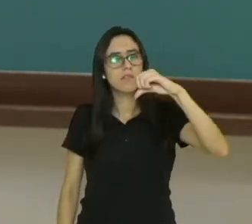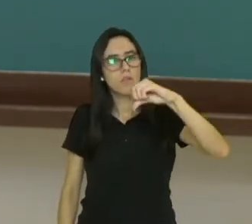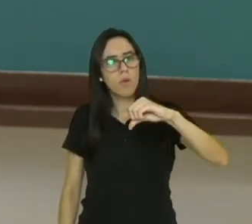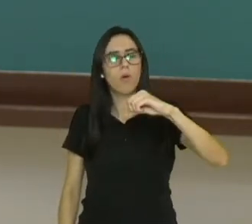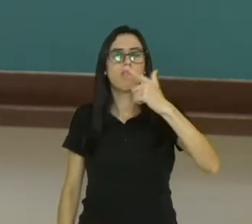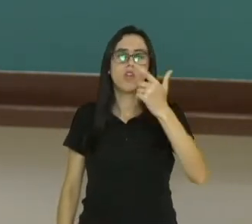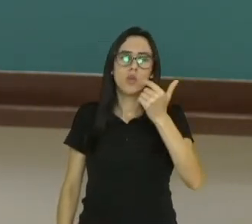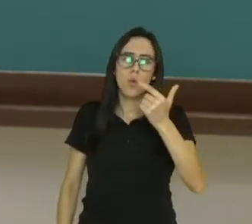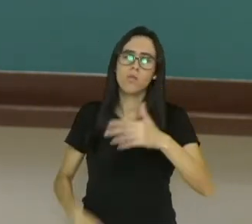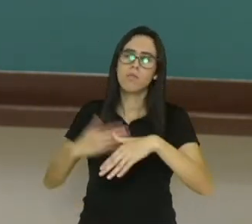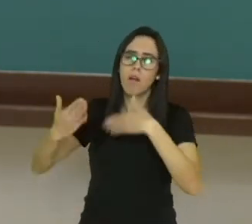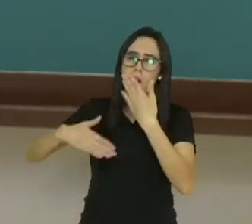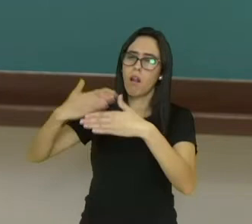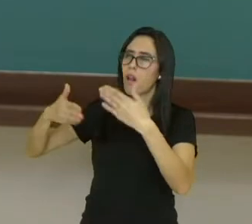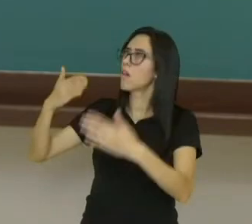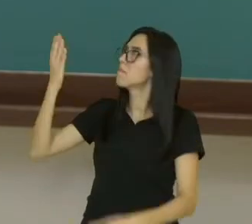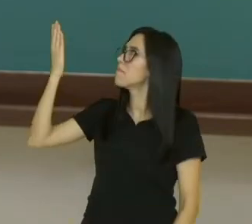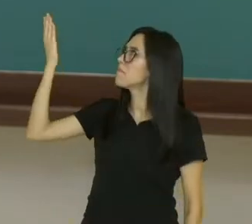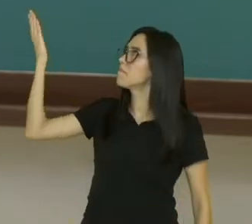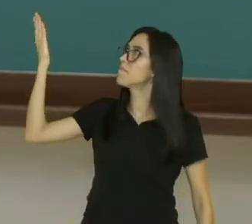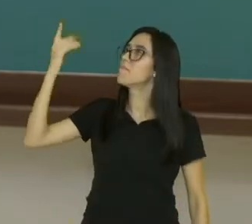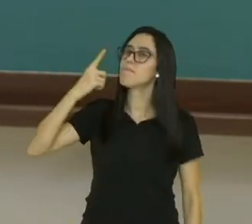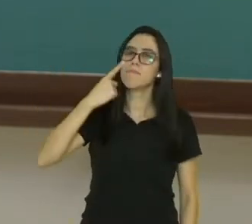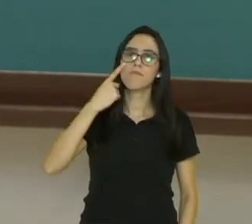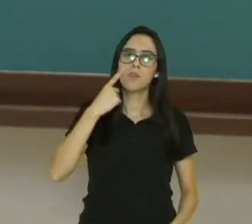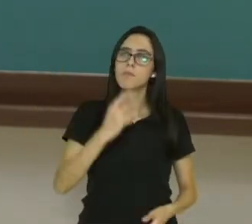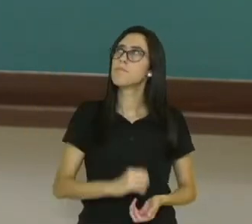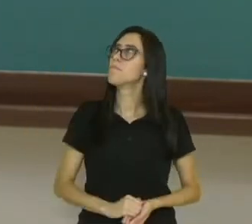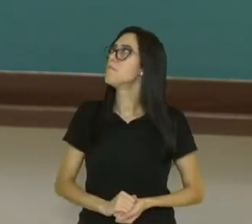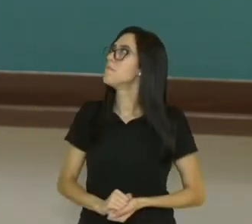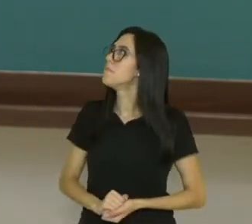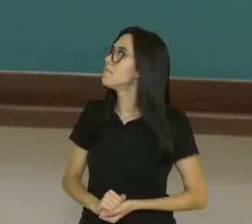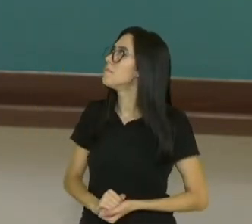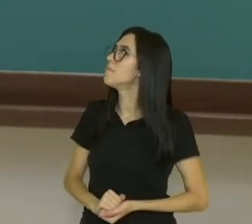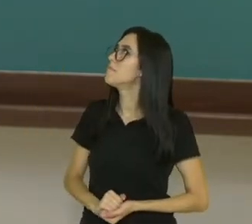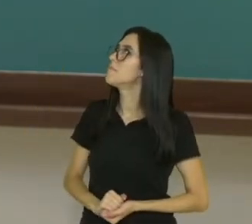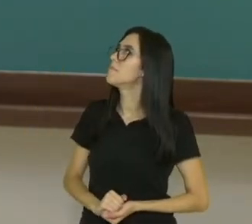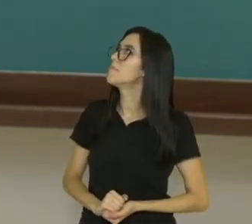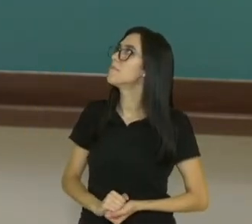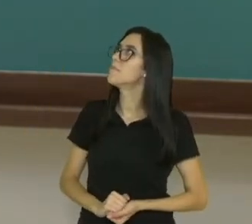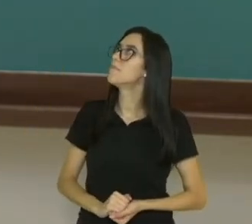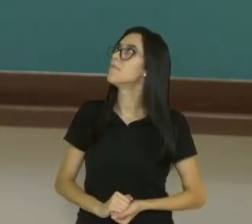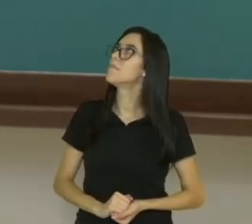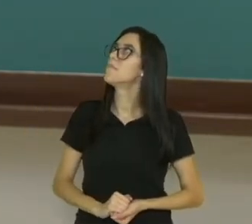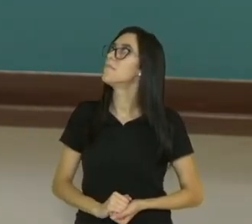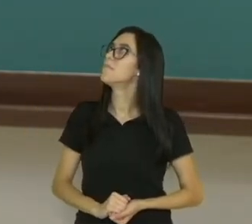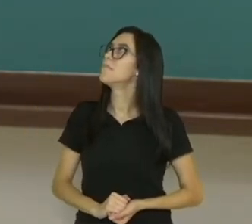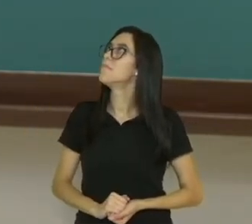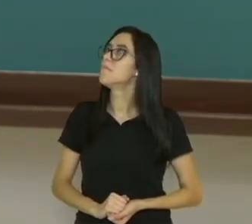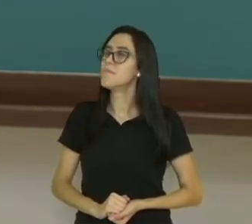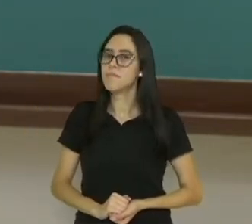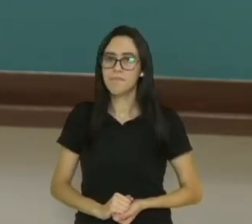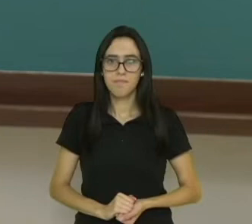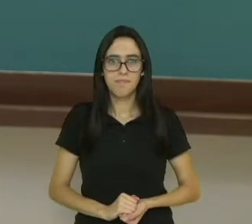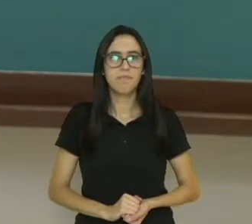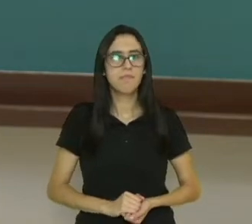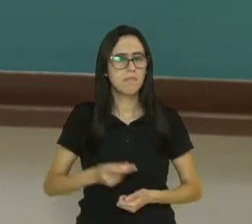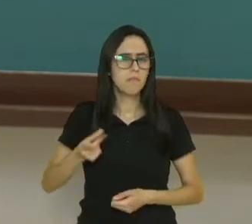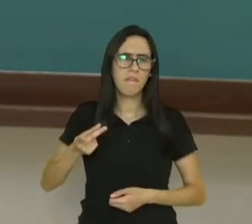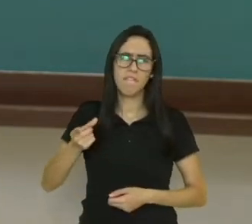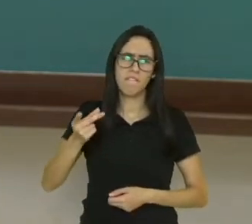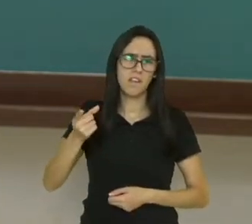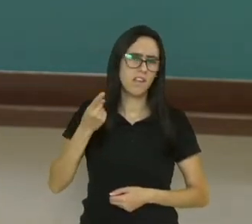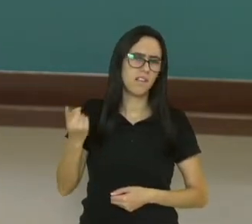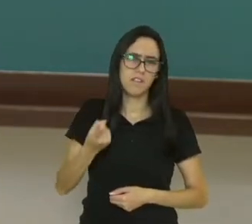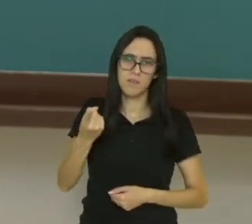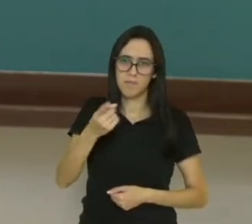6, 9, 12, 15, 18, 21, 24, 27, 30, 33 e também vai até o